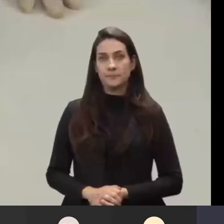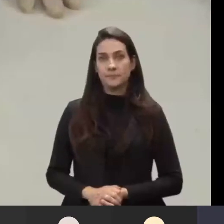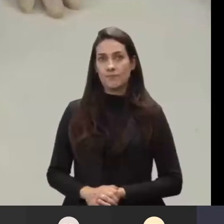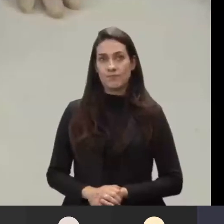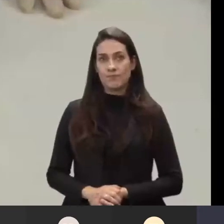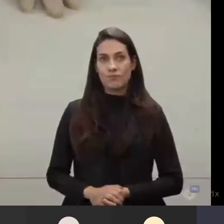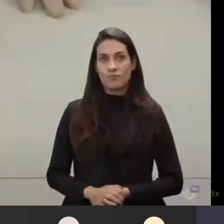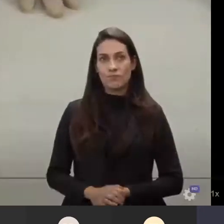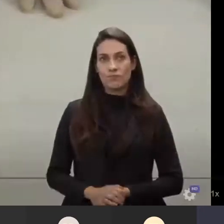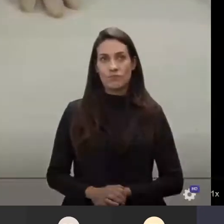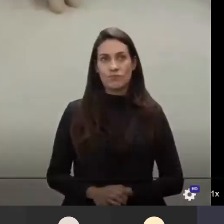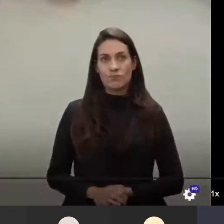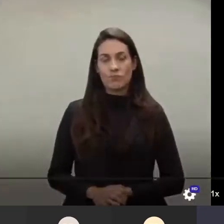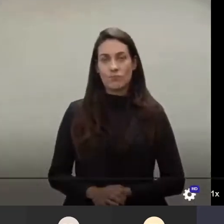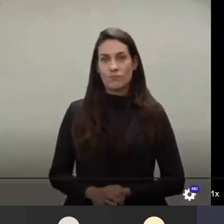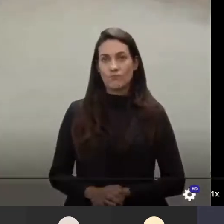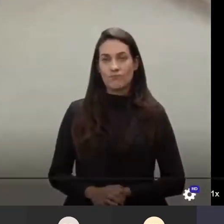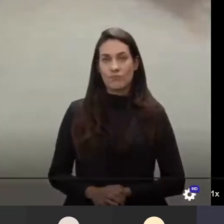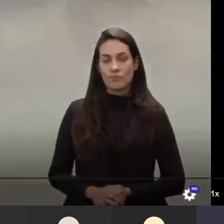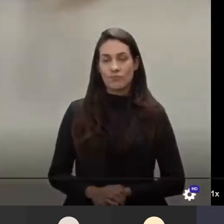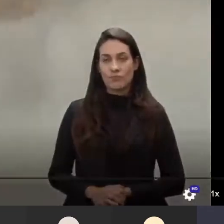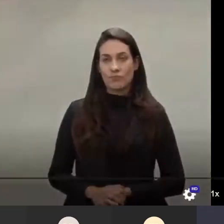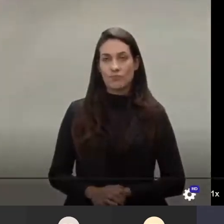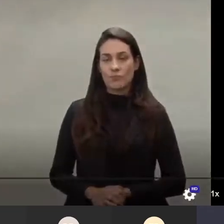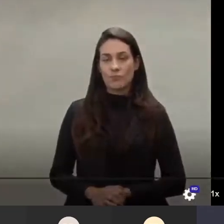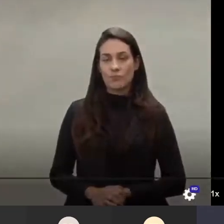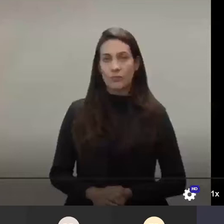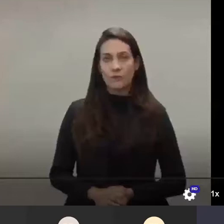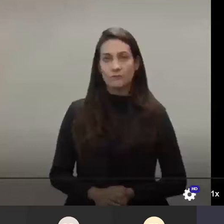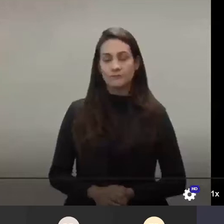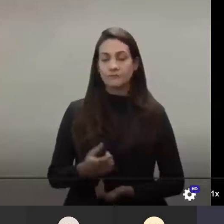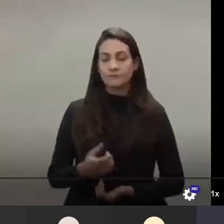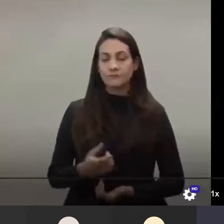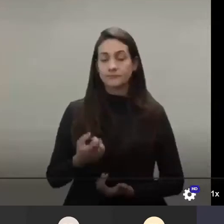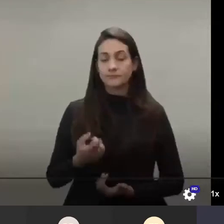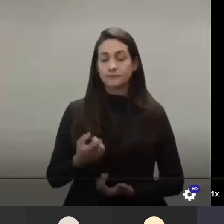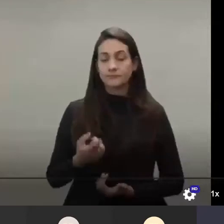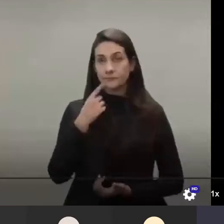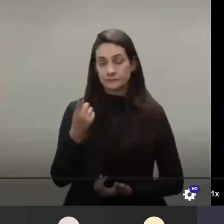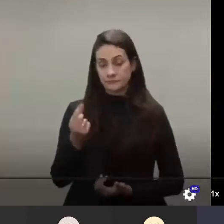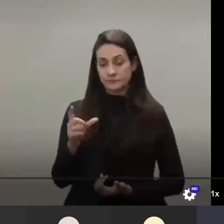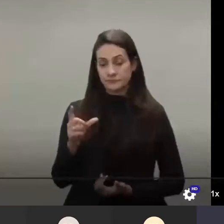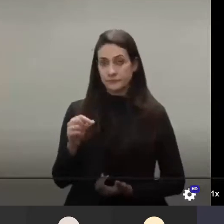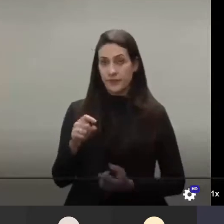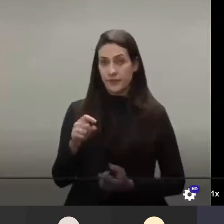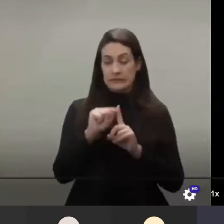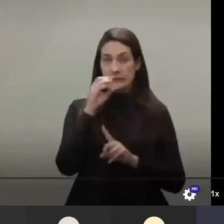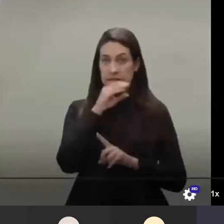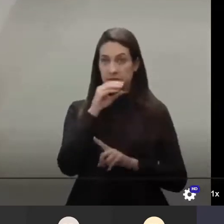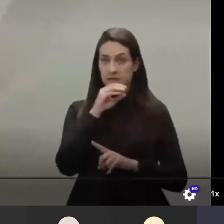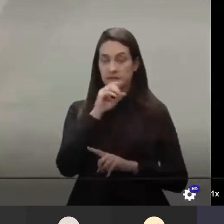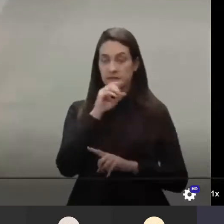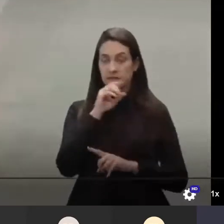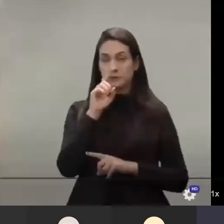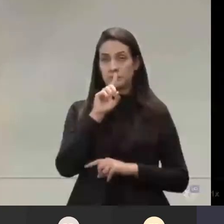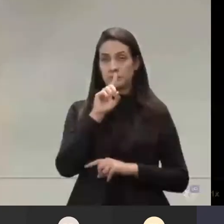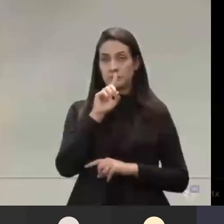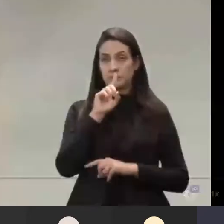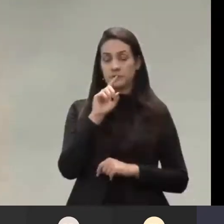E essa é uma forma de você conseguir verificar se a pinça está quente ou não. Porque você